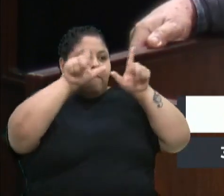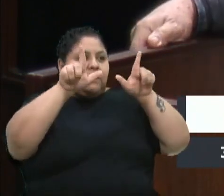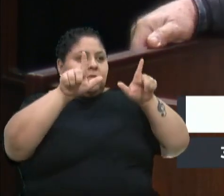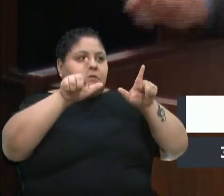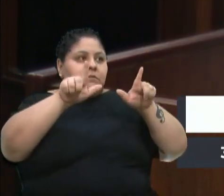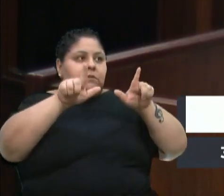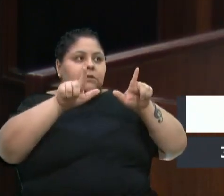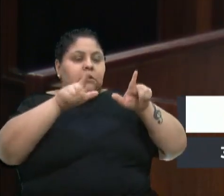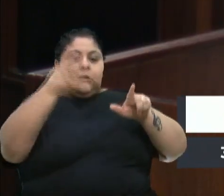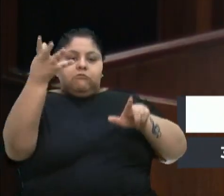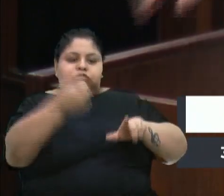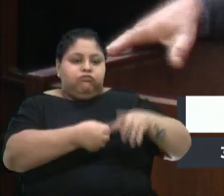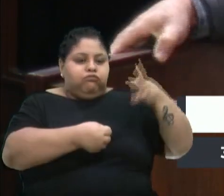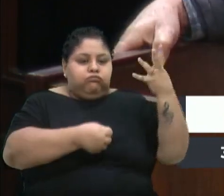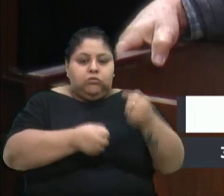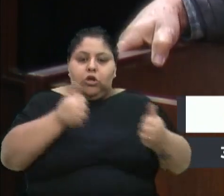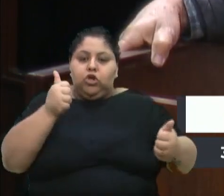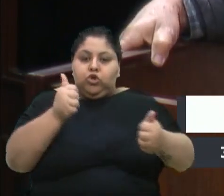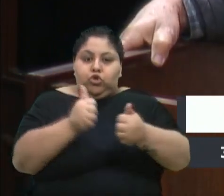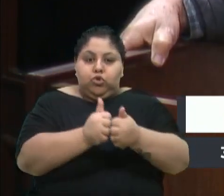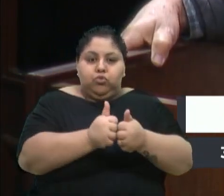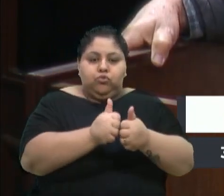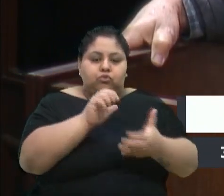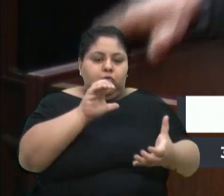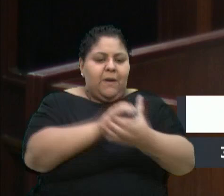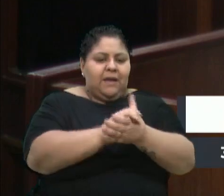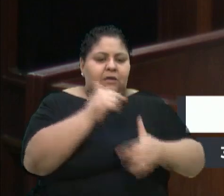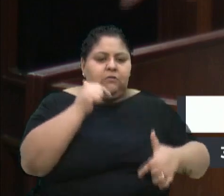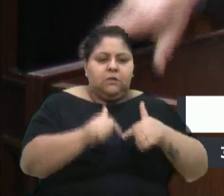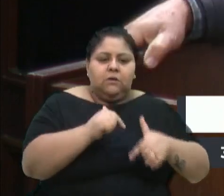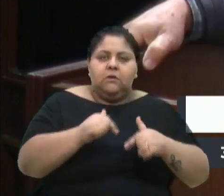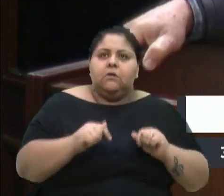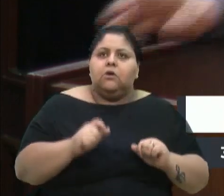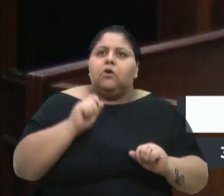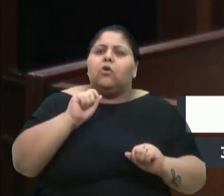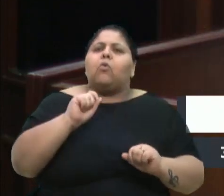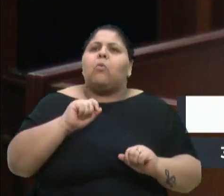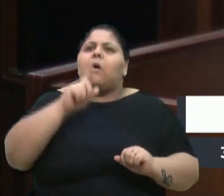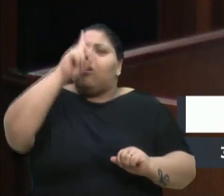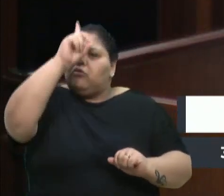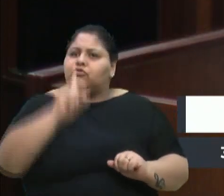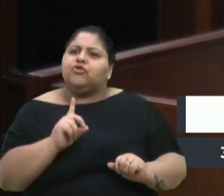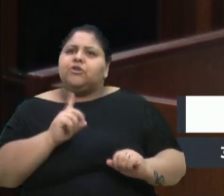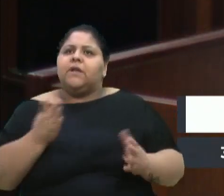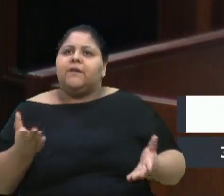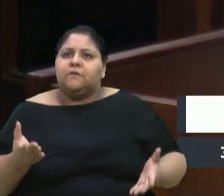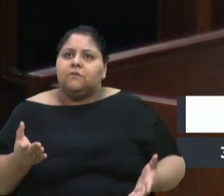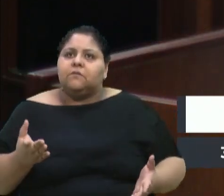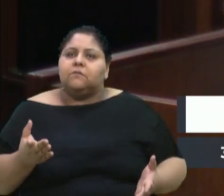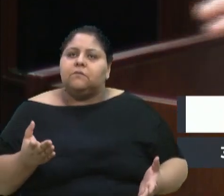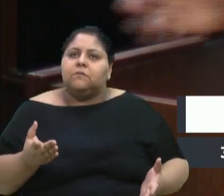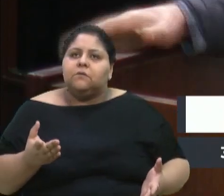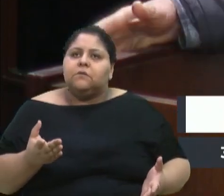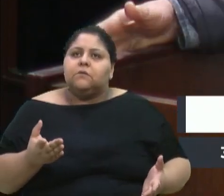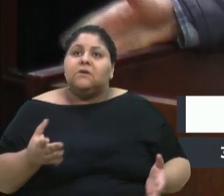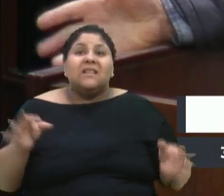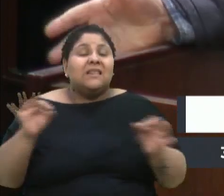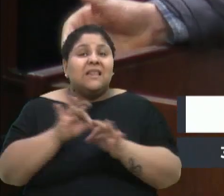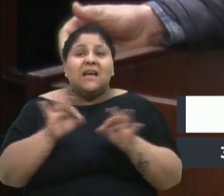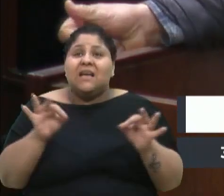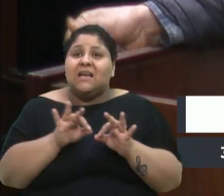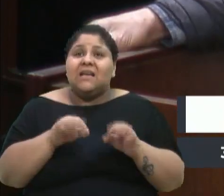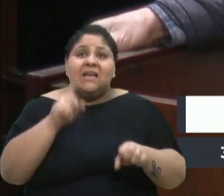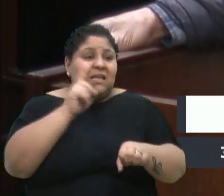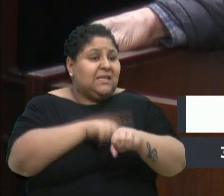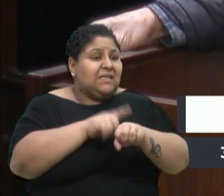trator, vai junto com o marido passar agrotóxico. Qual é os direitos que eles têm? Periculosidade? Nada, na hora